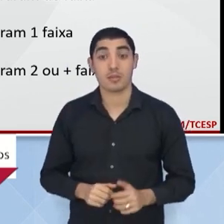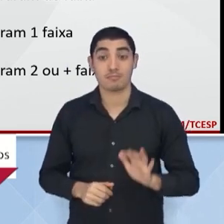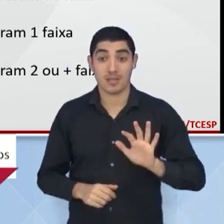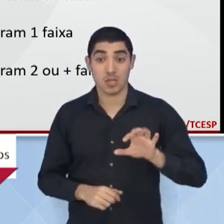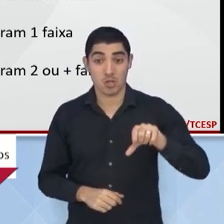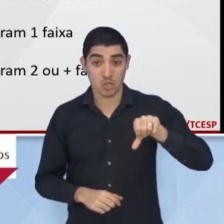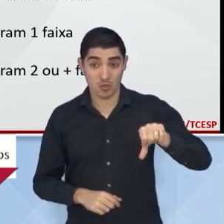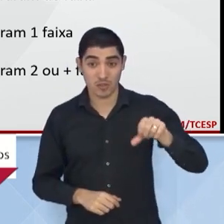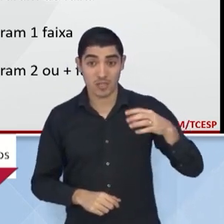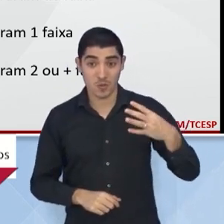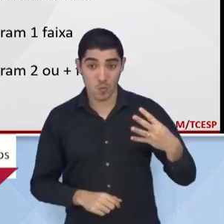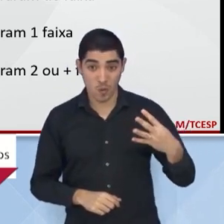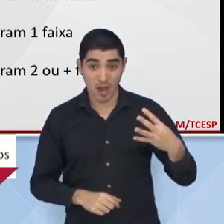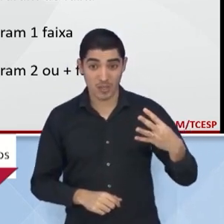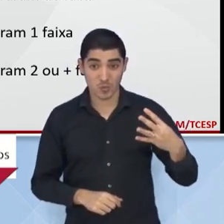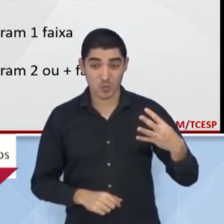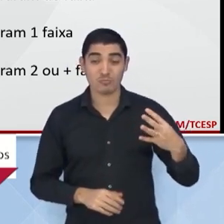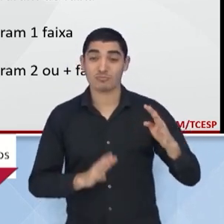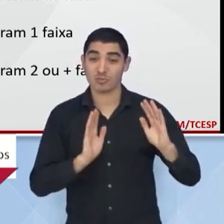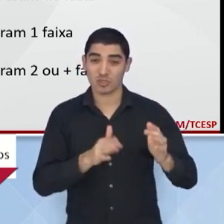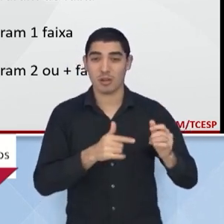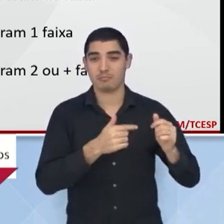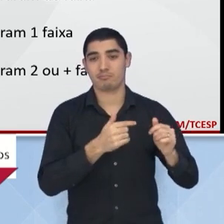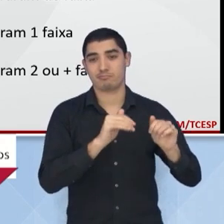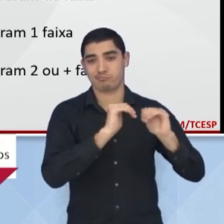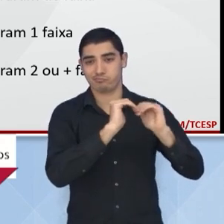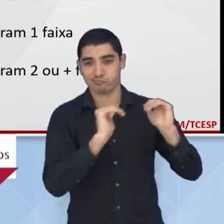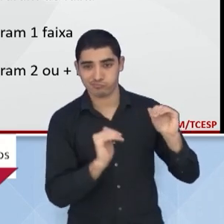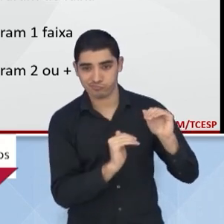94 pioraram uma faixa